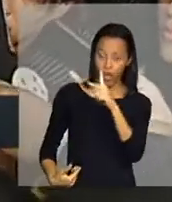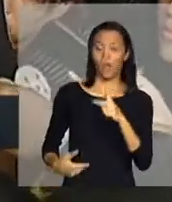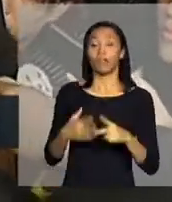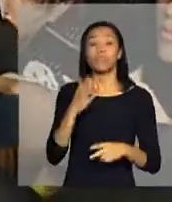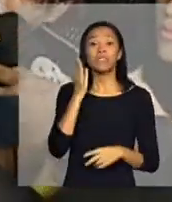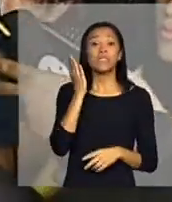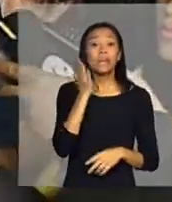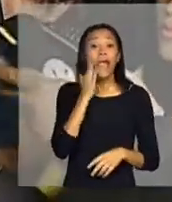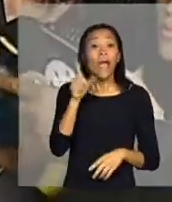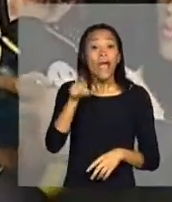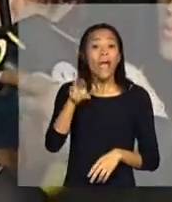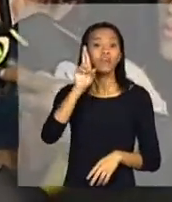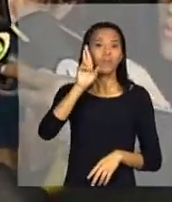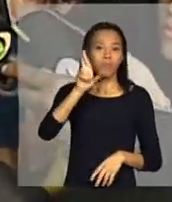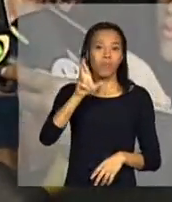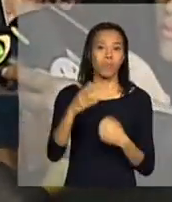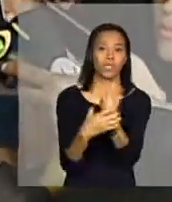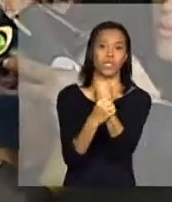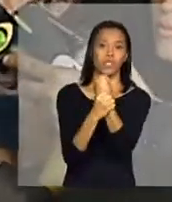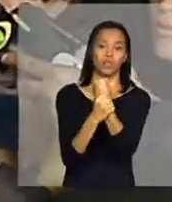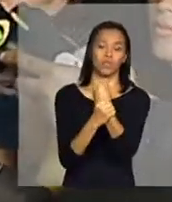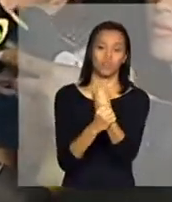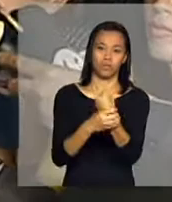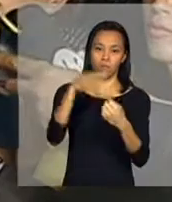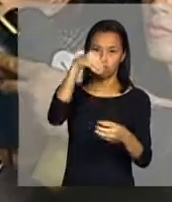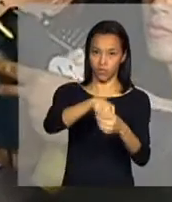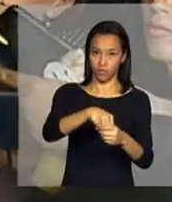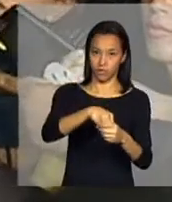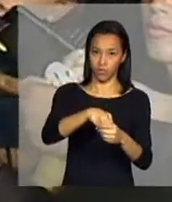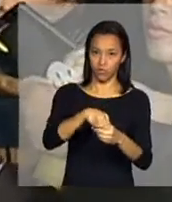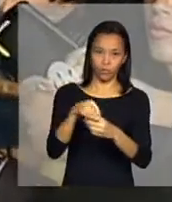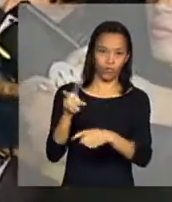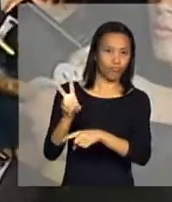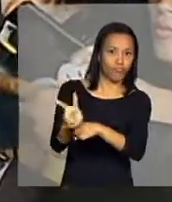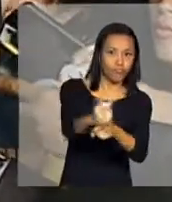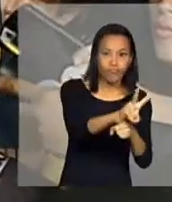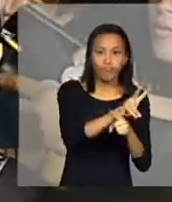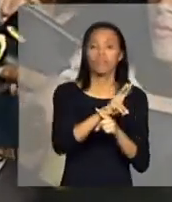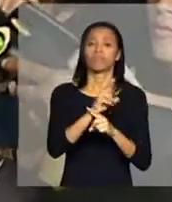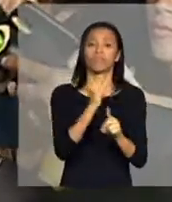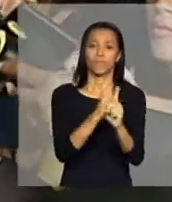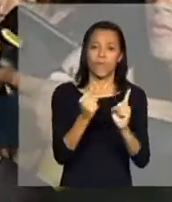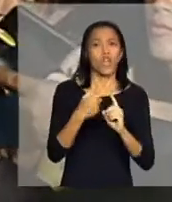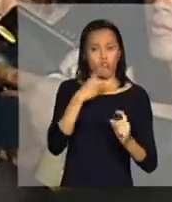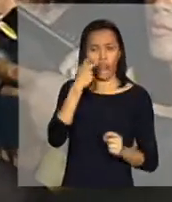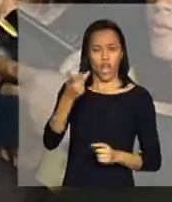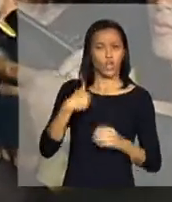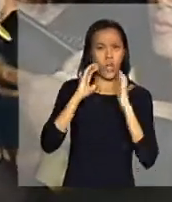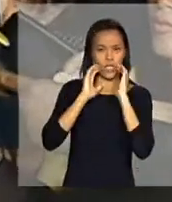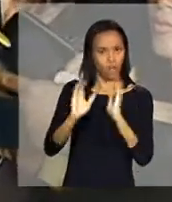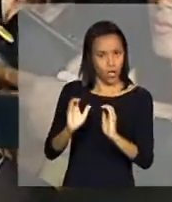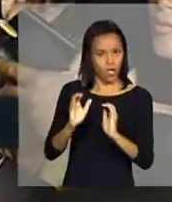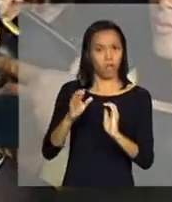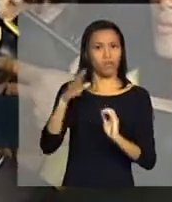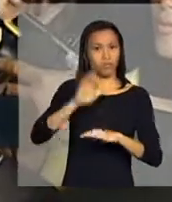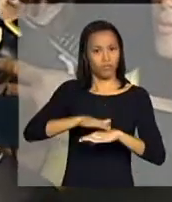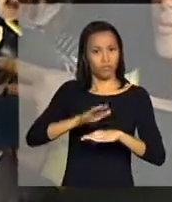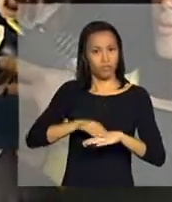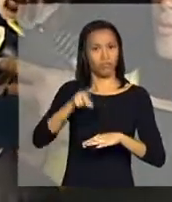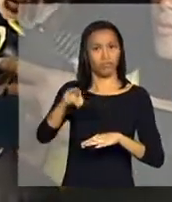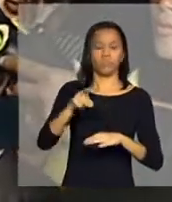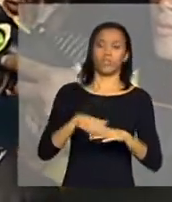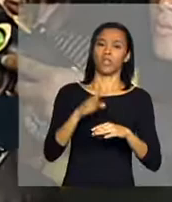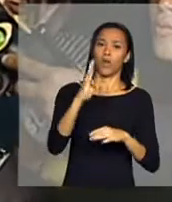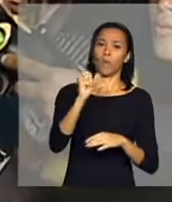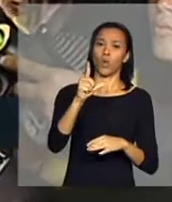parte de segurança pública também naquele país. Manifestei, primeiro, o respeito do governo brasileiro à soberania boliviana,